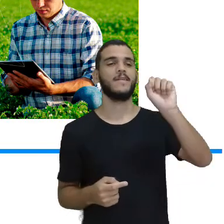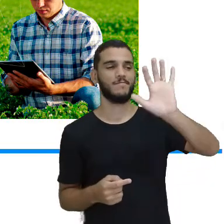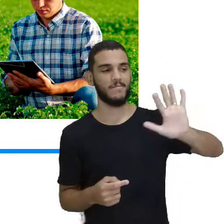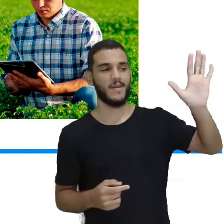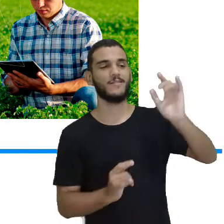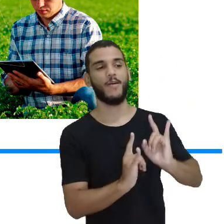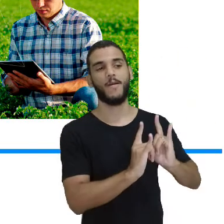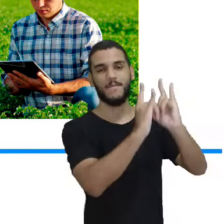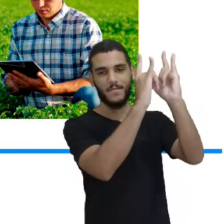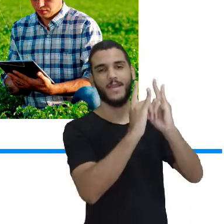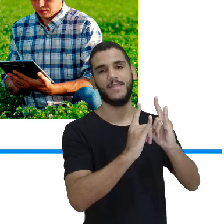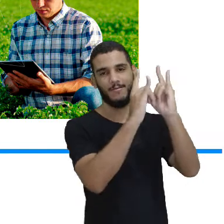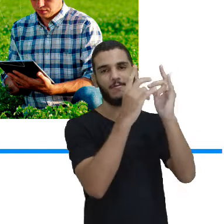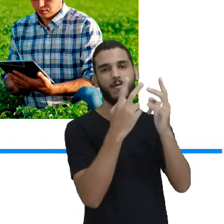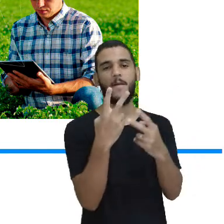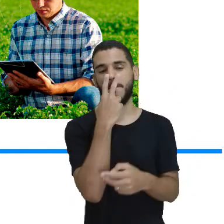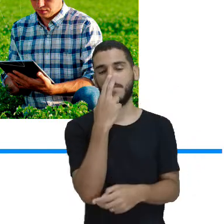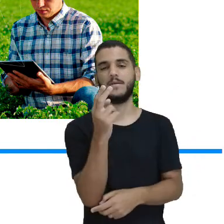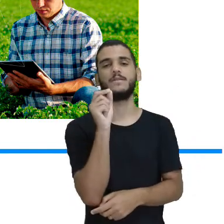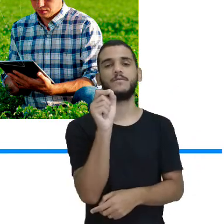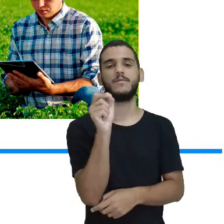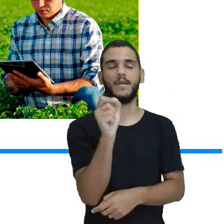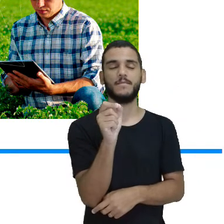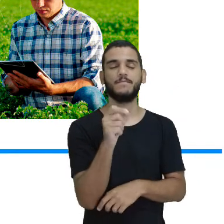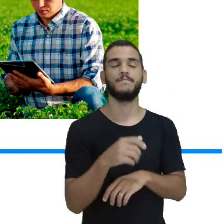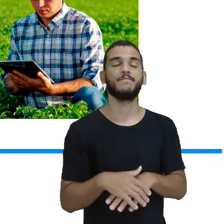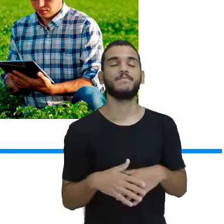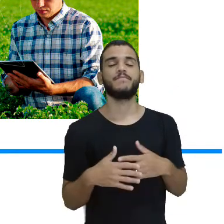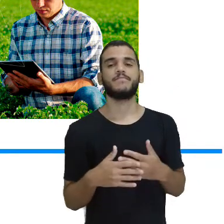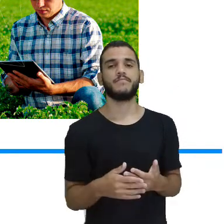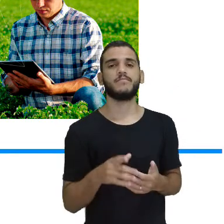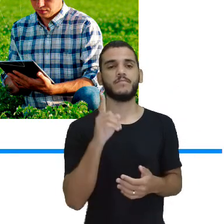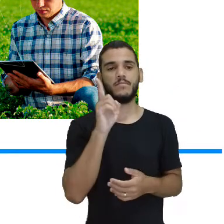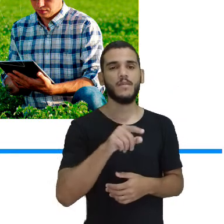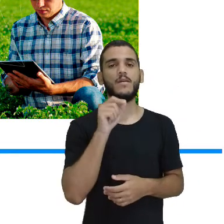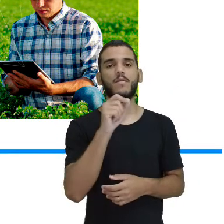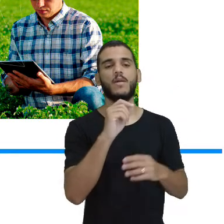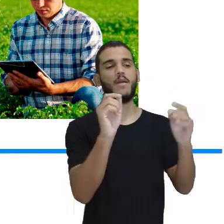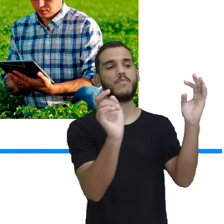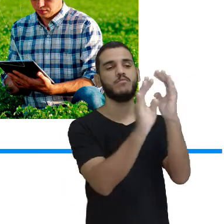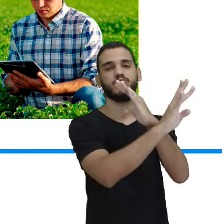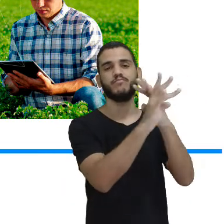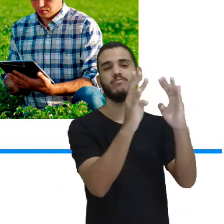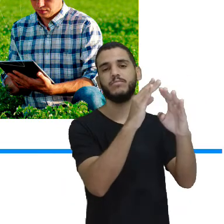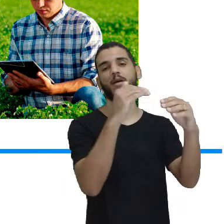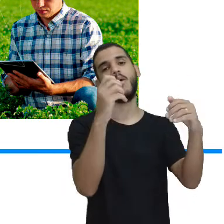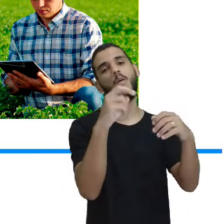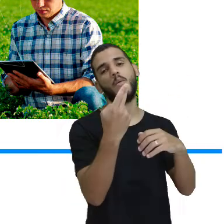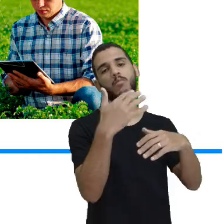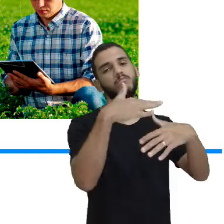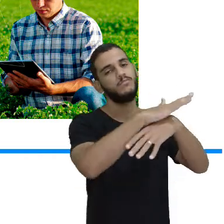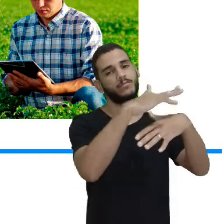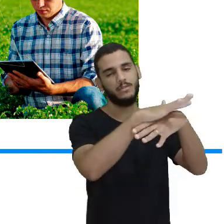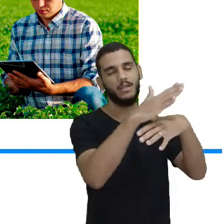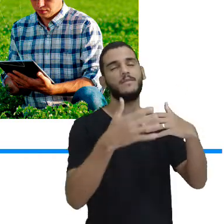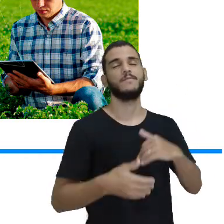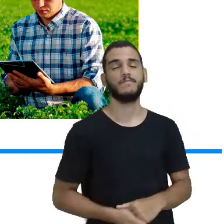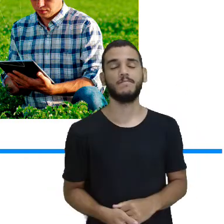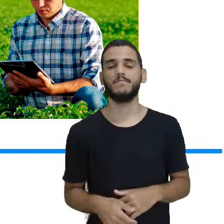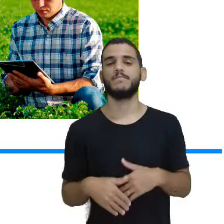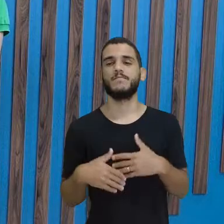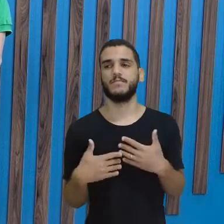né? A gente observa que é a parte chamada área urbana ou cidades, né?